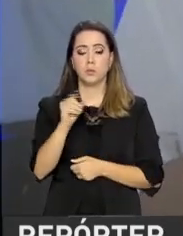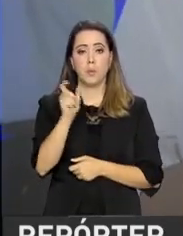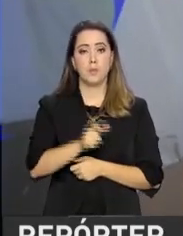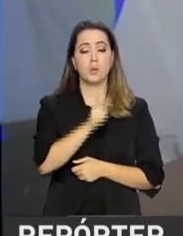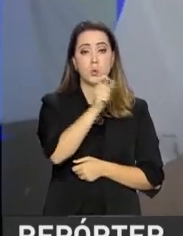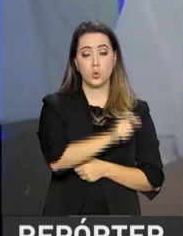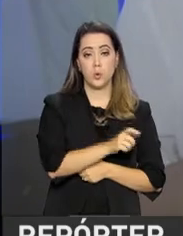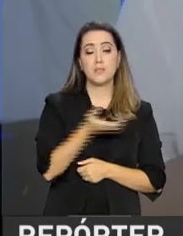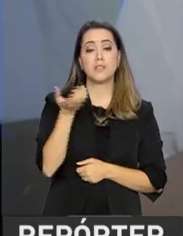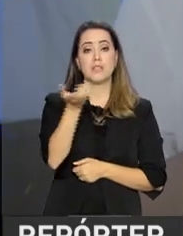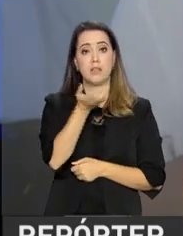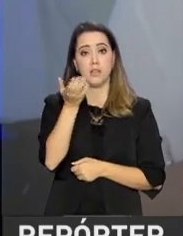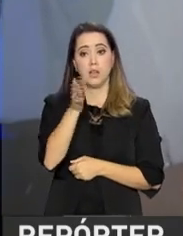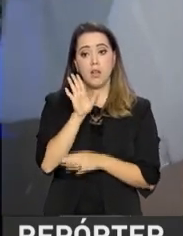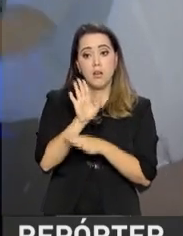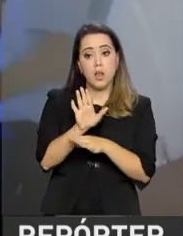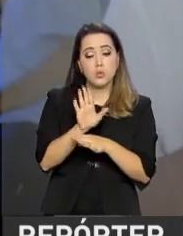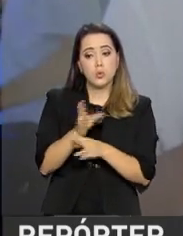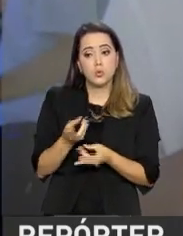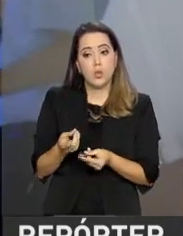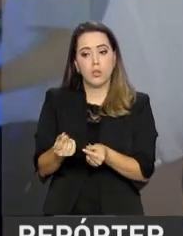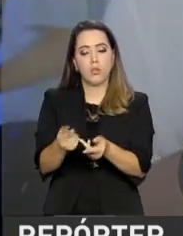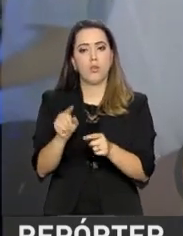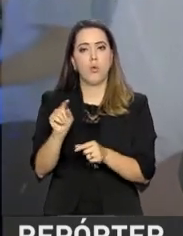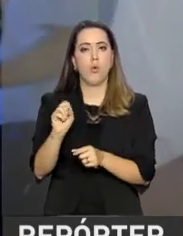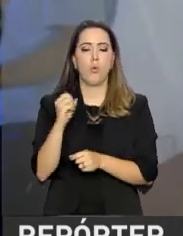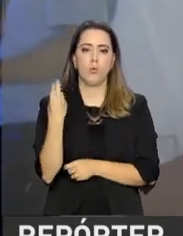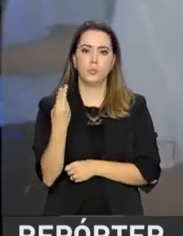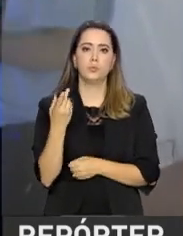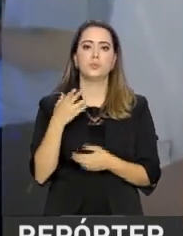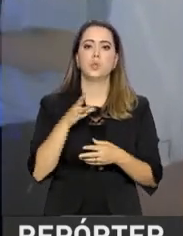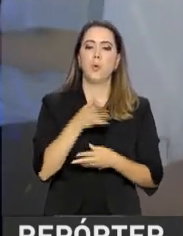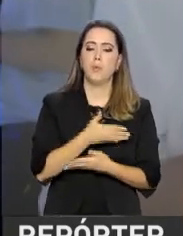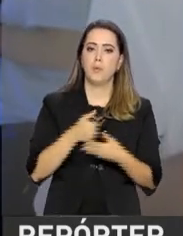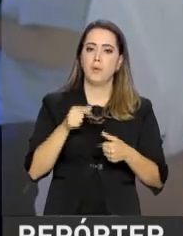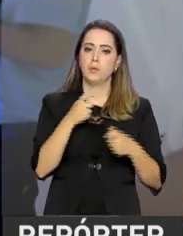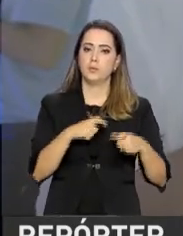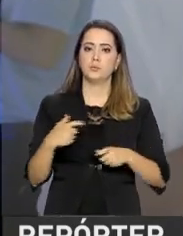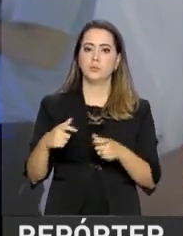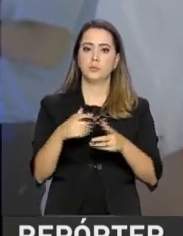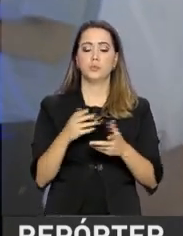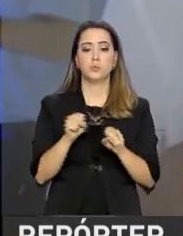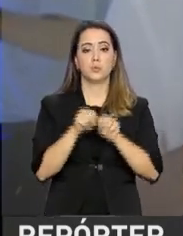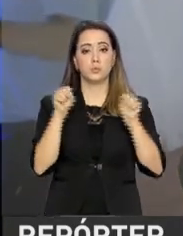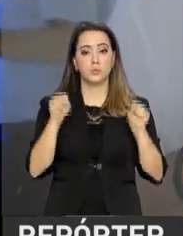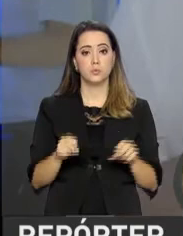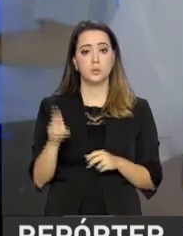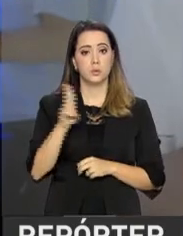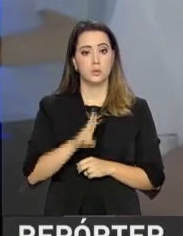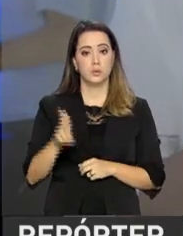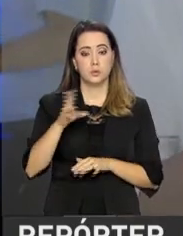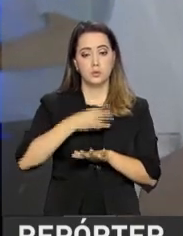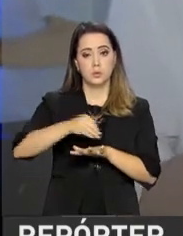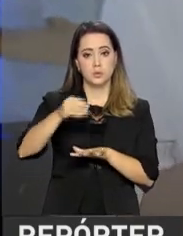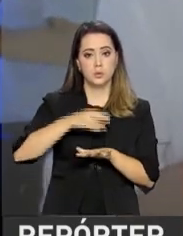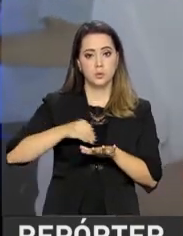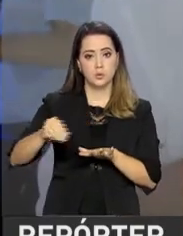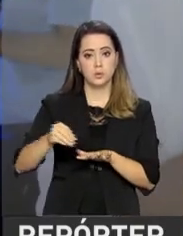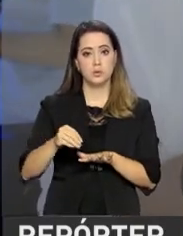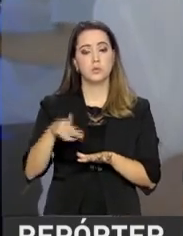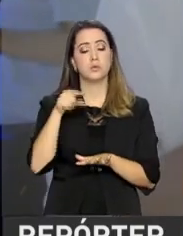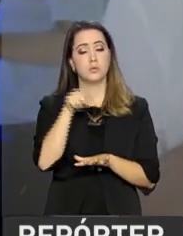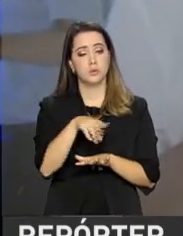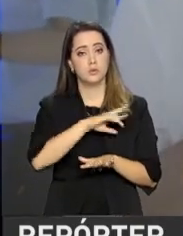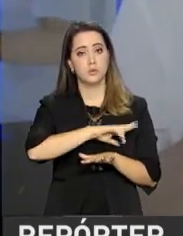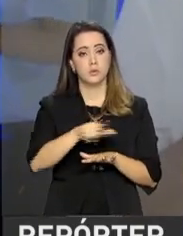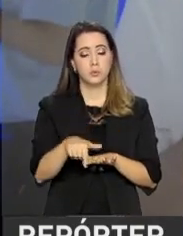pessoas ou instituições que querem investir ou restaurar essas áreas. O sistema usa informações do Cadastro Ambiental